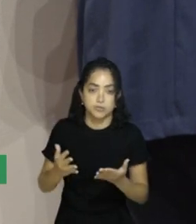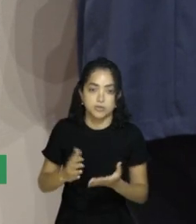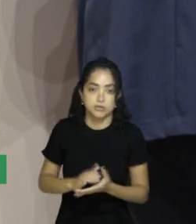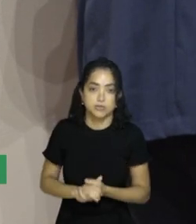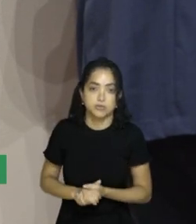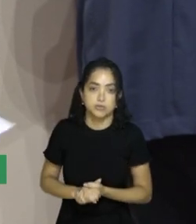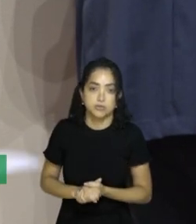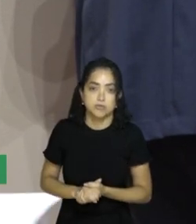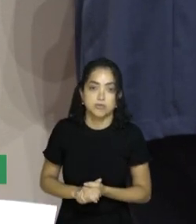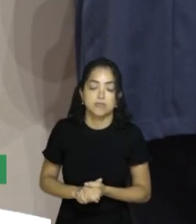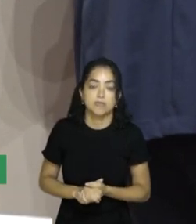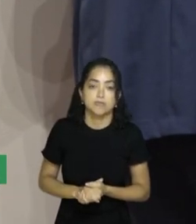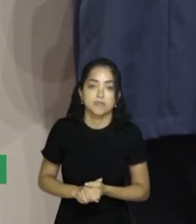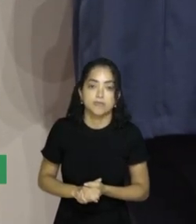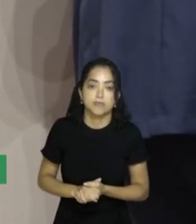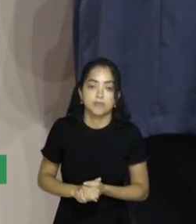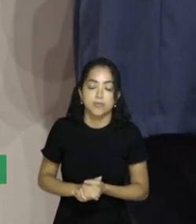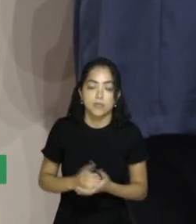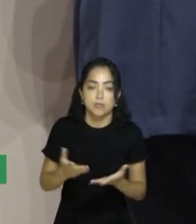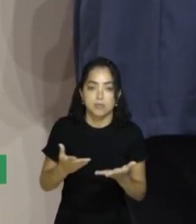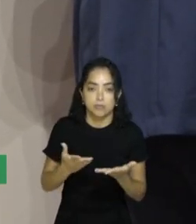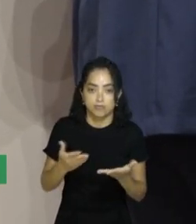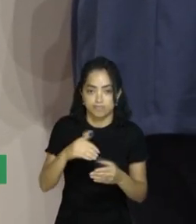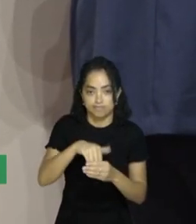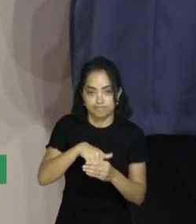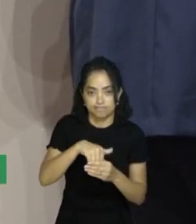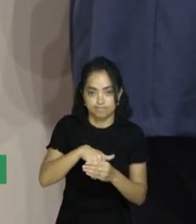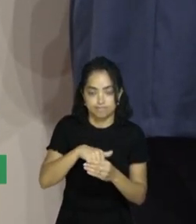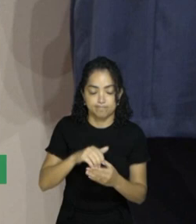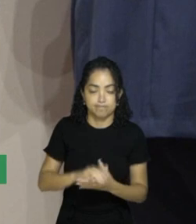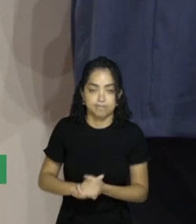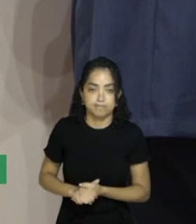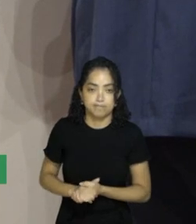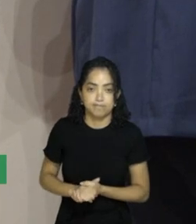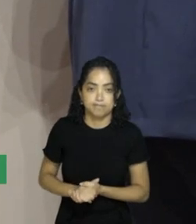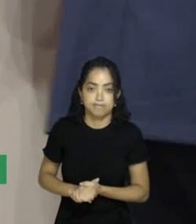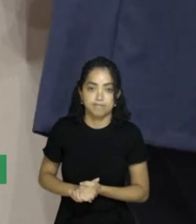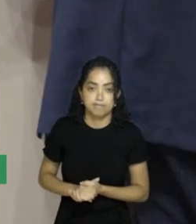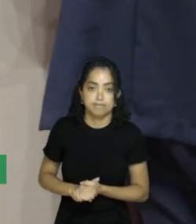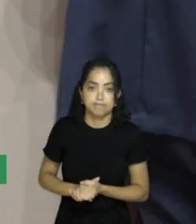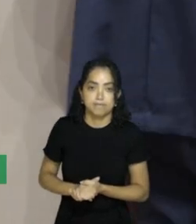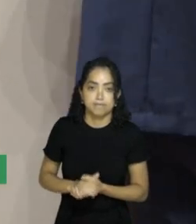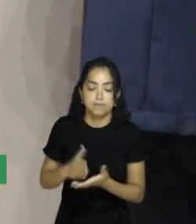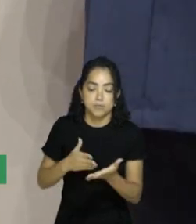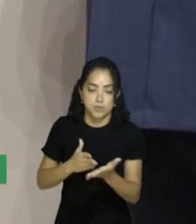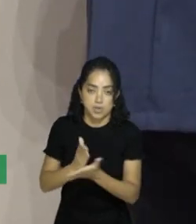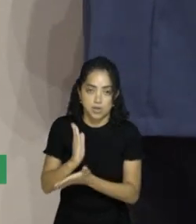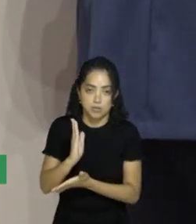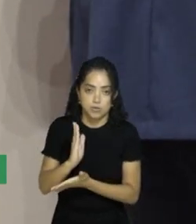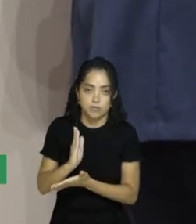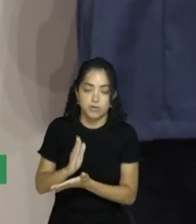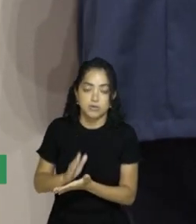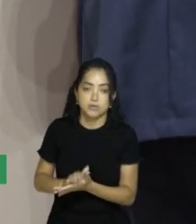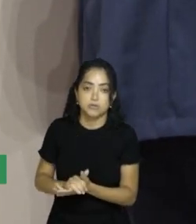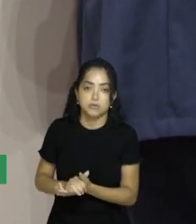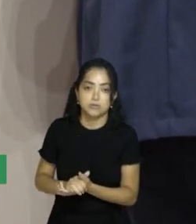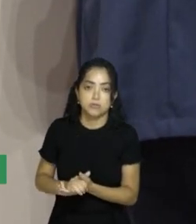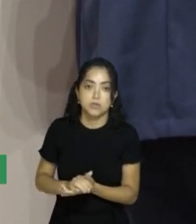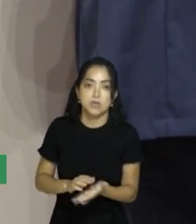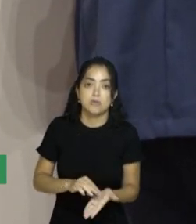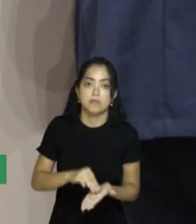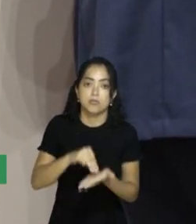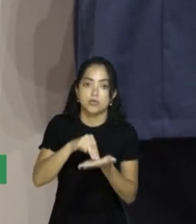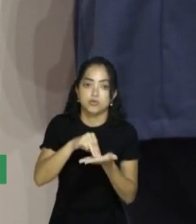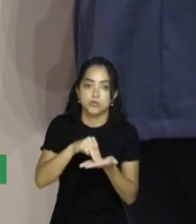tá vendo Quem Queira discutir em votação deputados que aprovam permanece como se encontra aprovado por unanimidade emoções